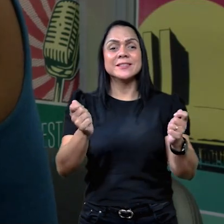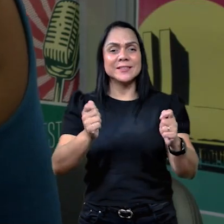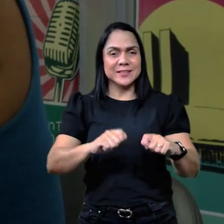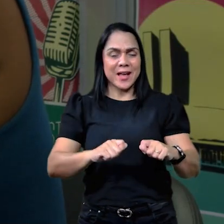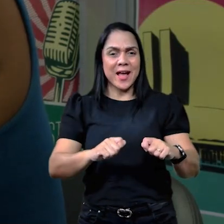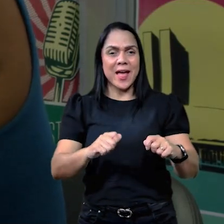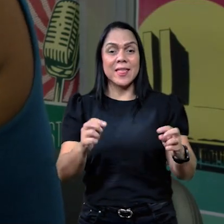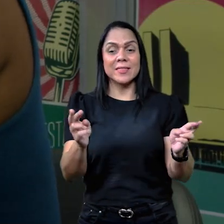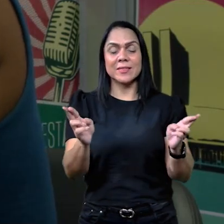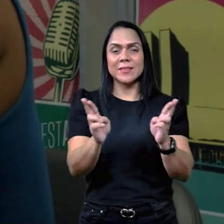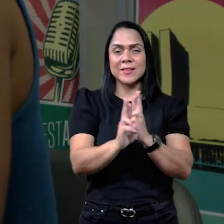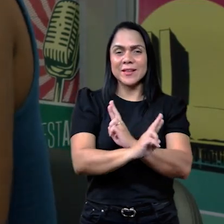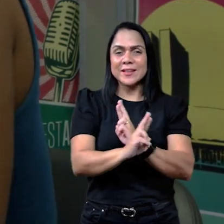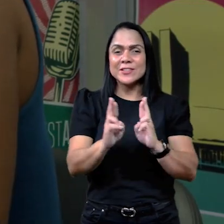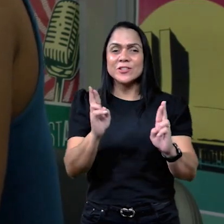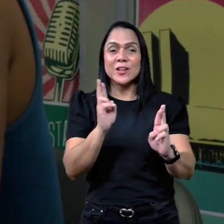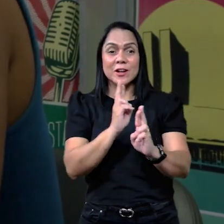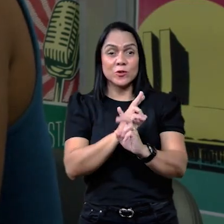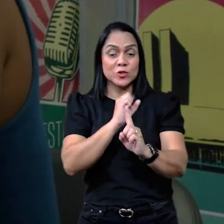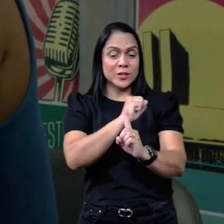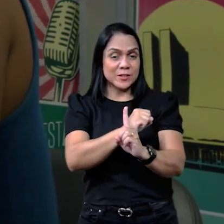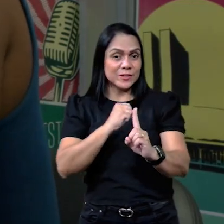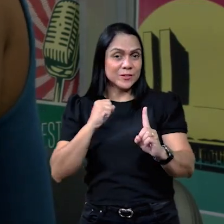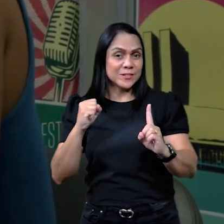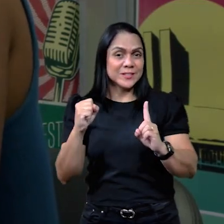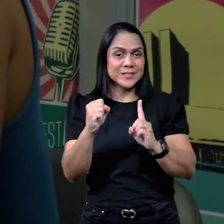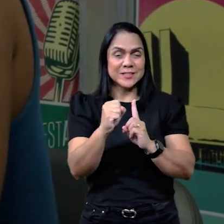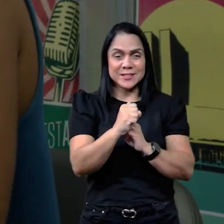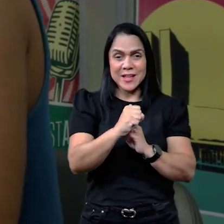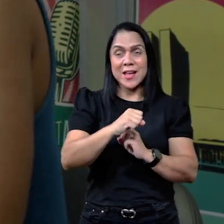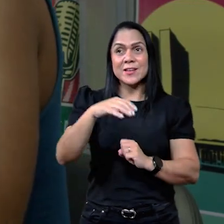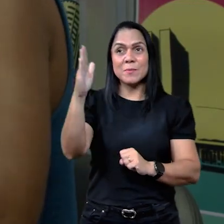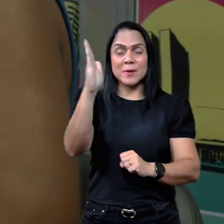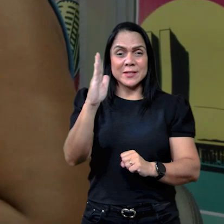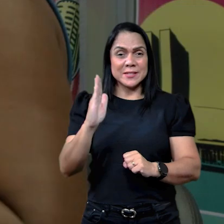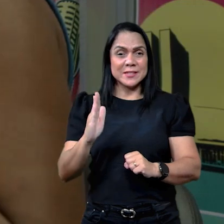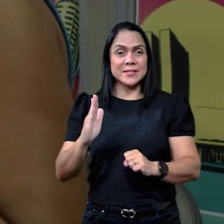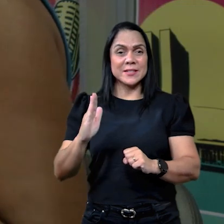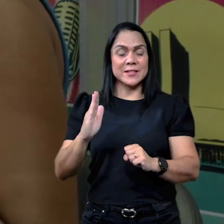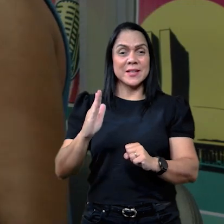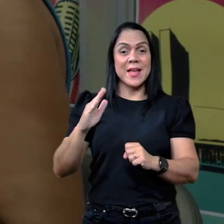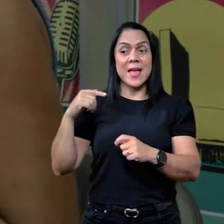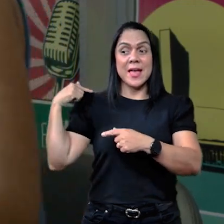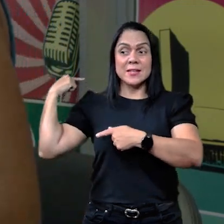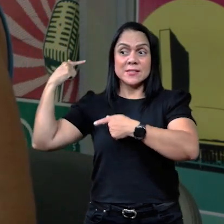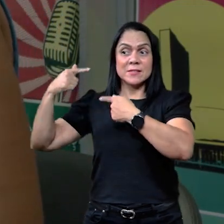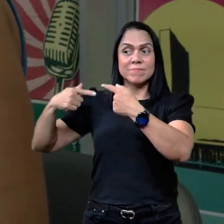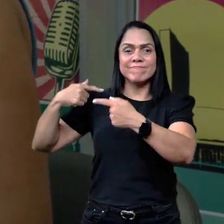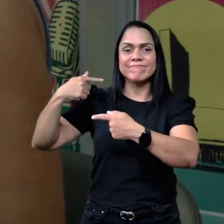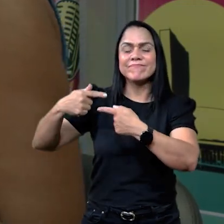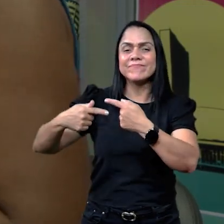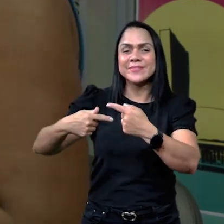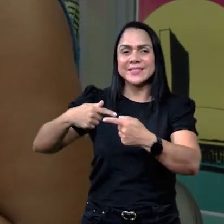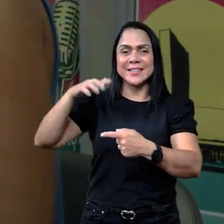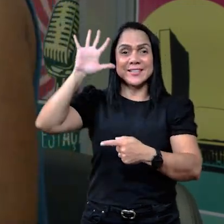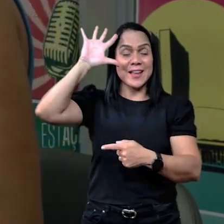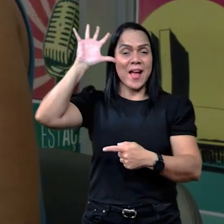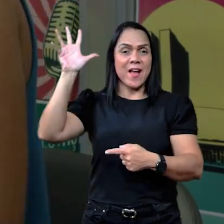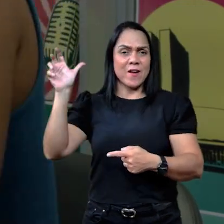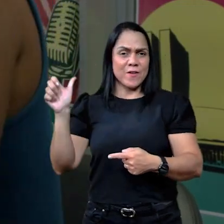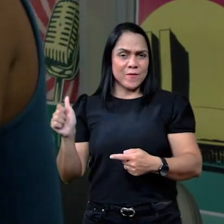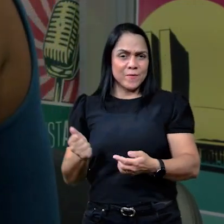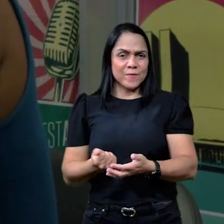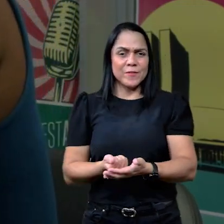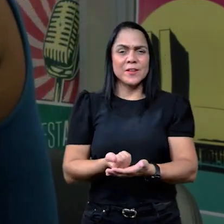né, das relações na sociedade brasileira, como que essa ancestralidade africana